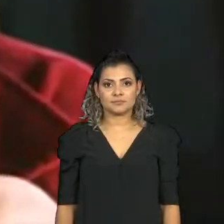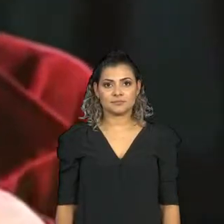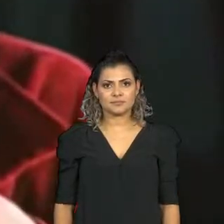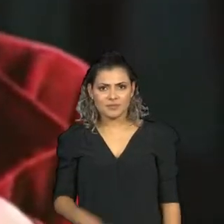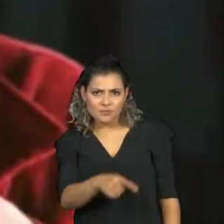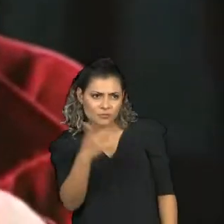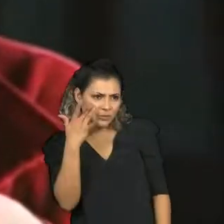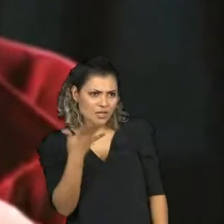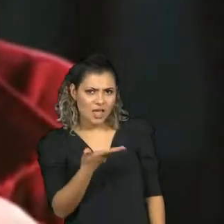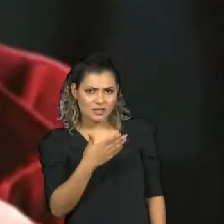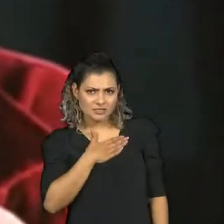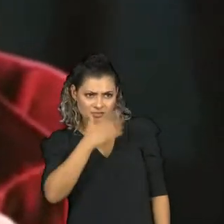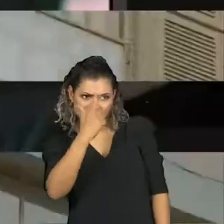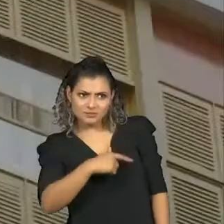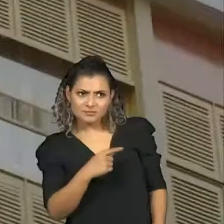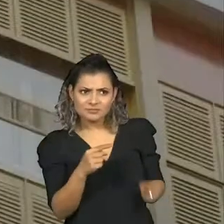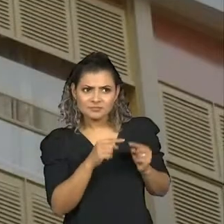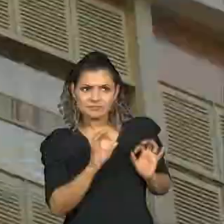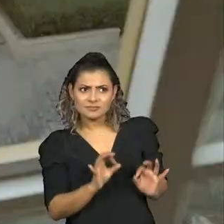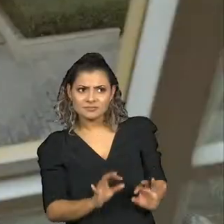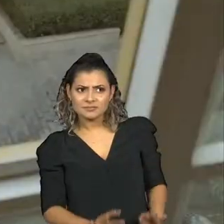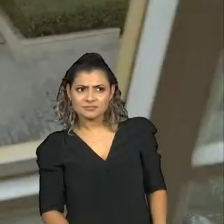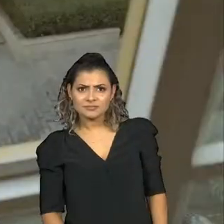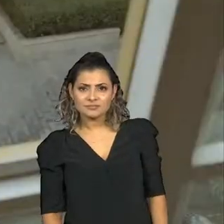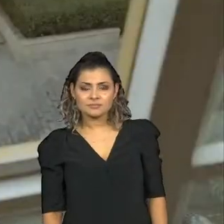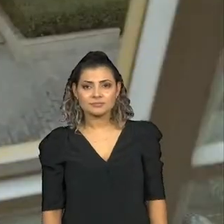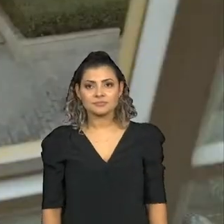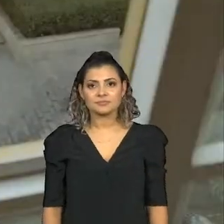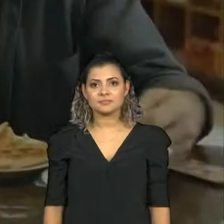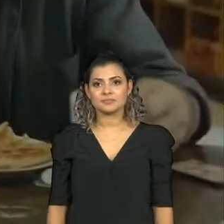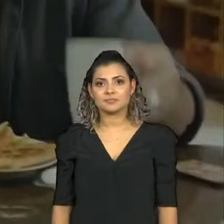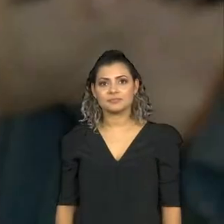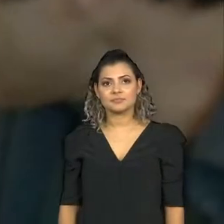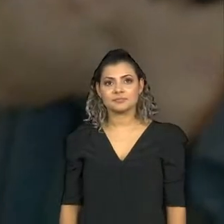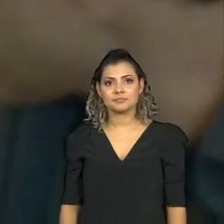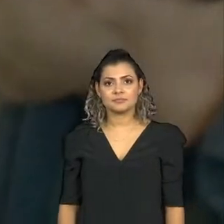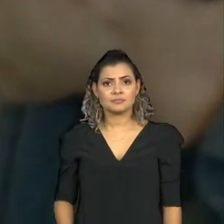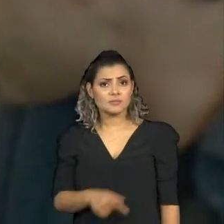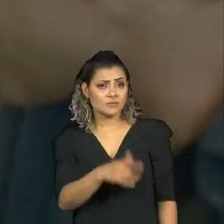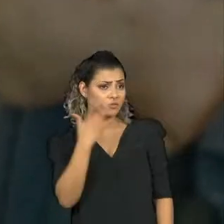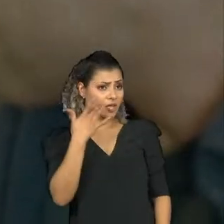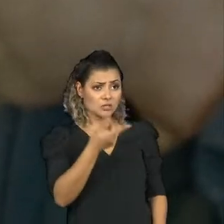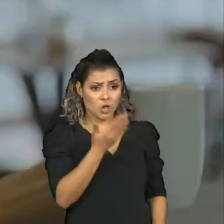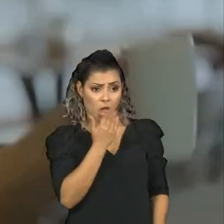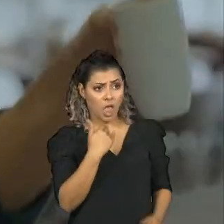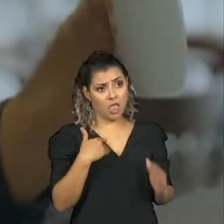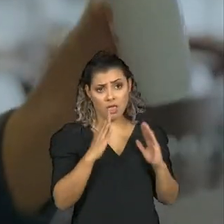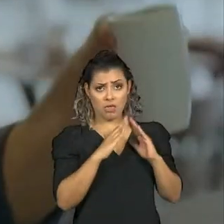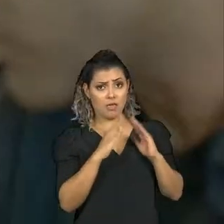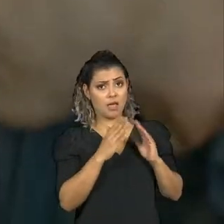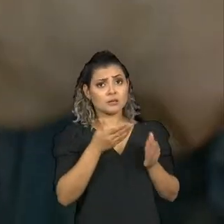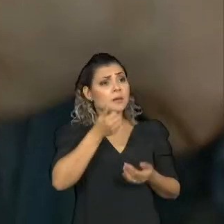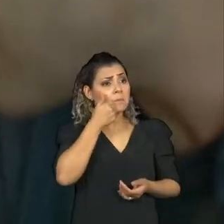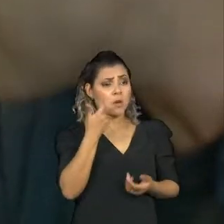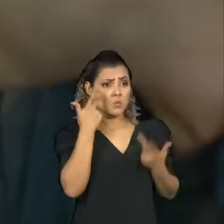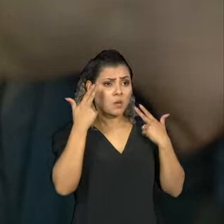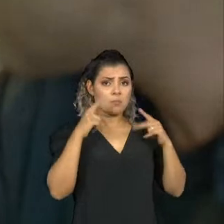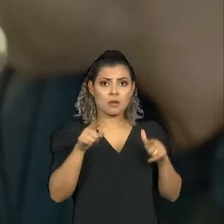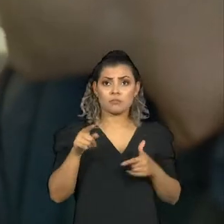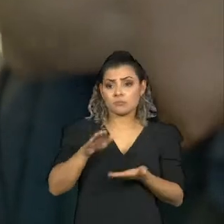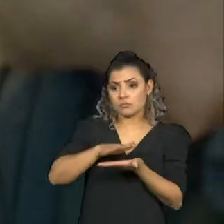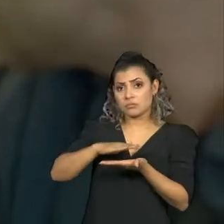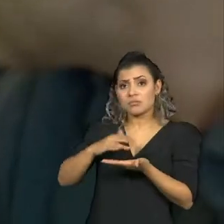Acha que eu vou encontrar alguém? Você comendo pão francês? Em casa você sempre comeu pão de forma? Eu não comia por sua